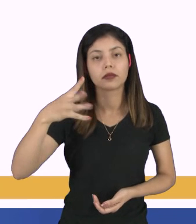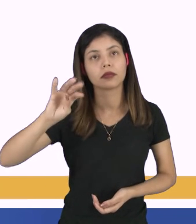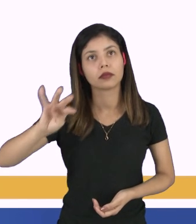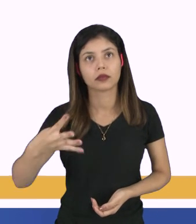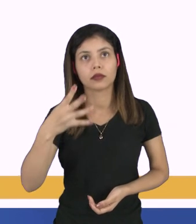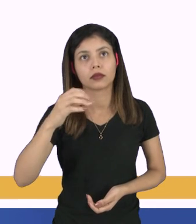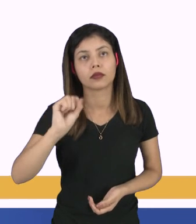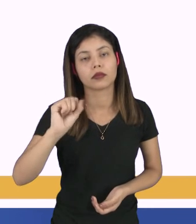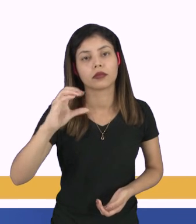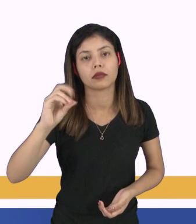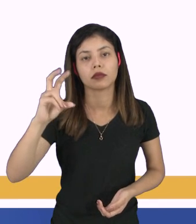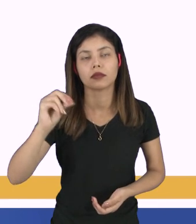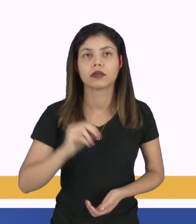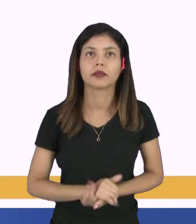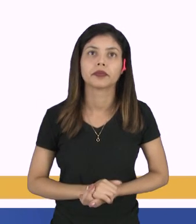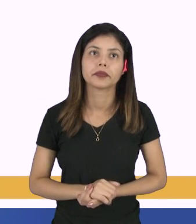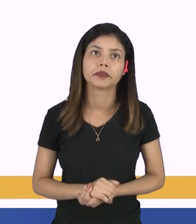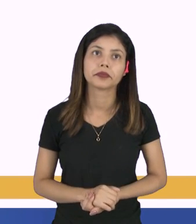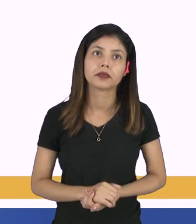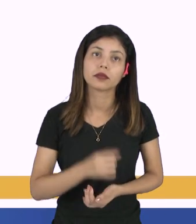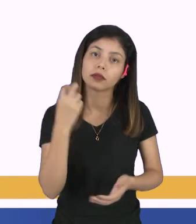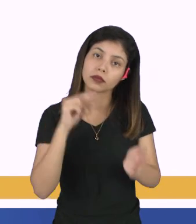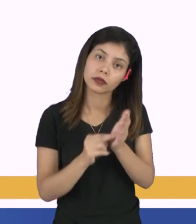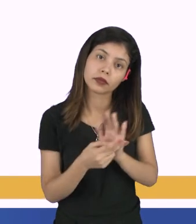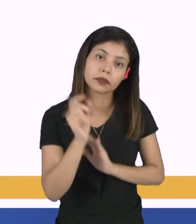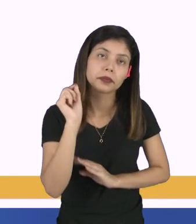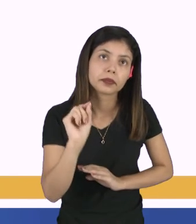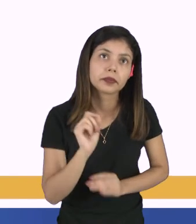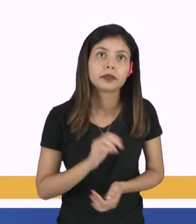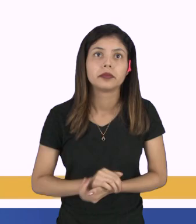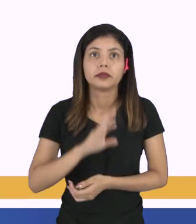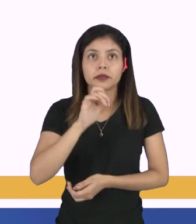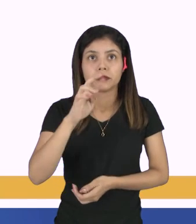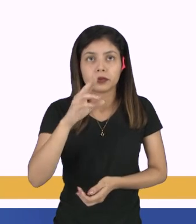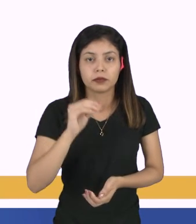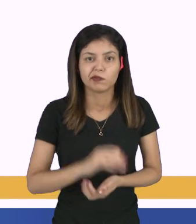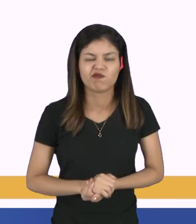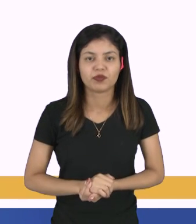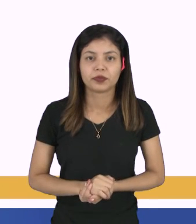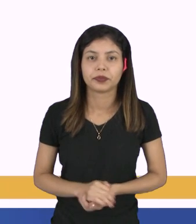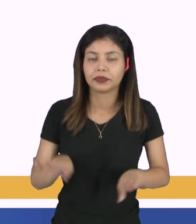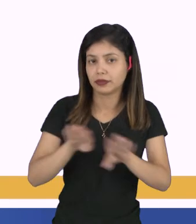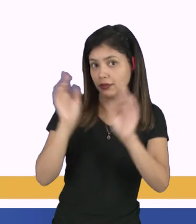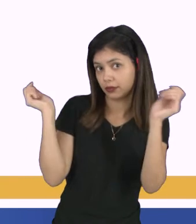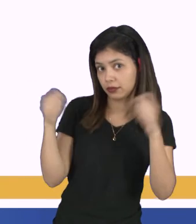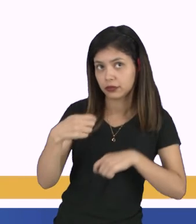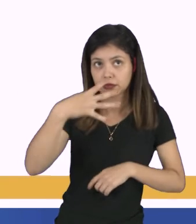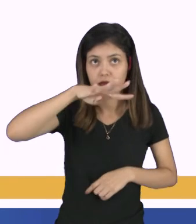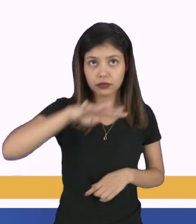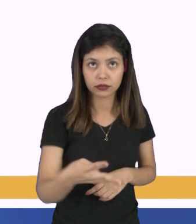daria 4.850. Isso quer dizer, né, que um hectágono ele possui